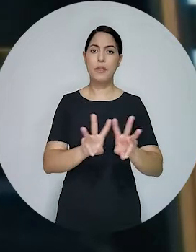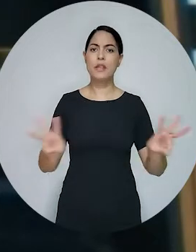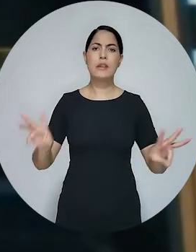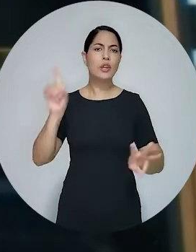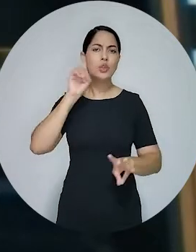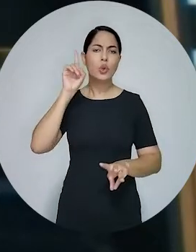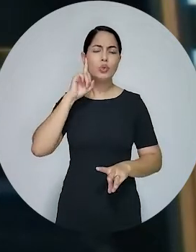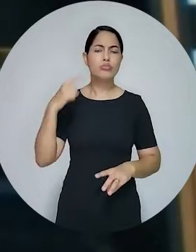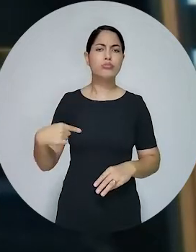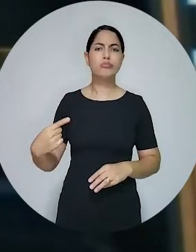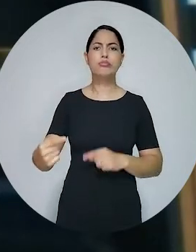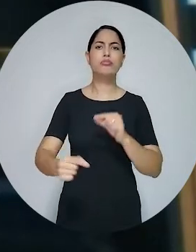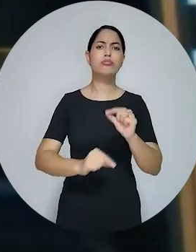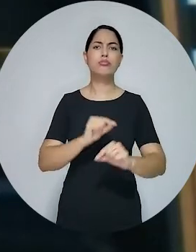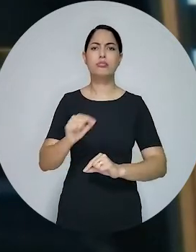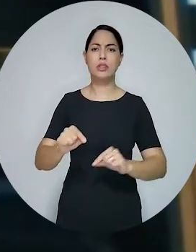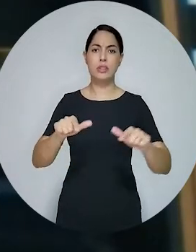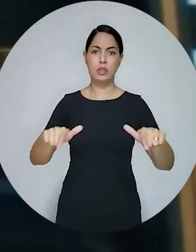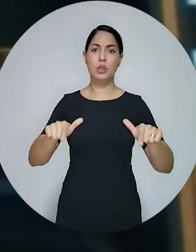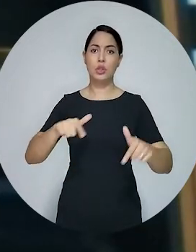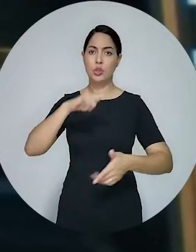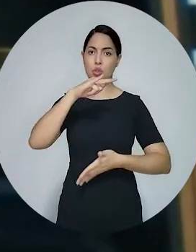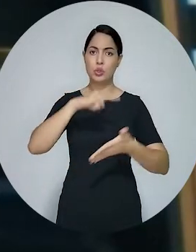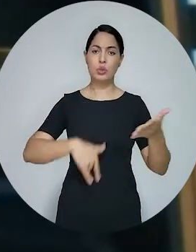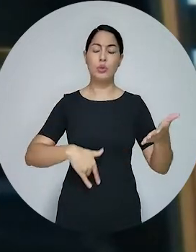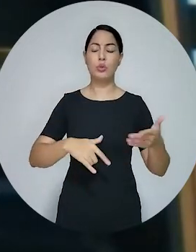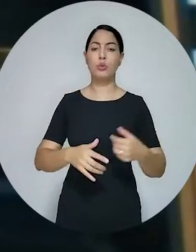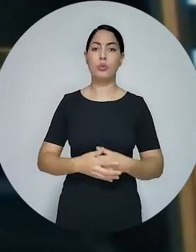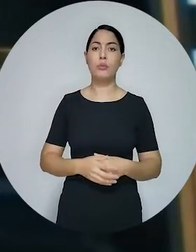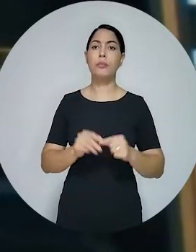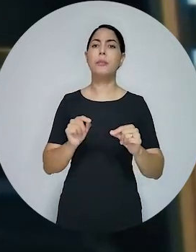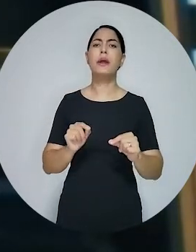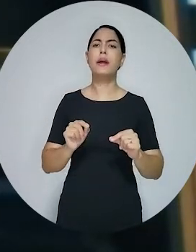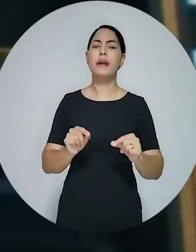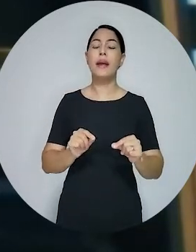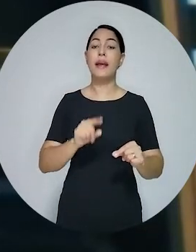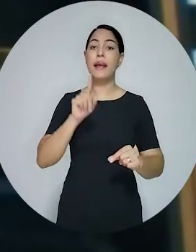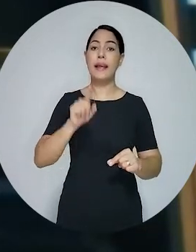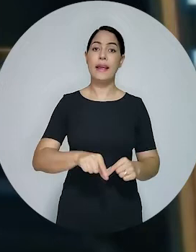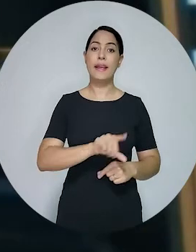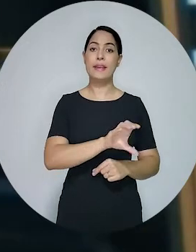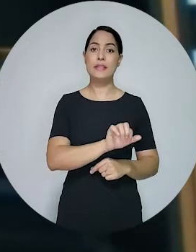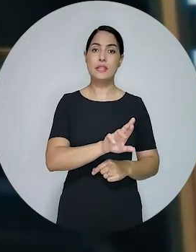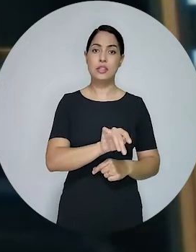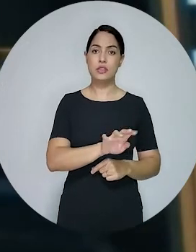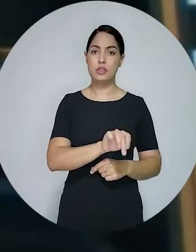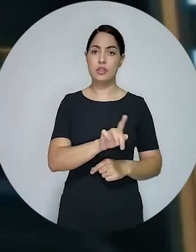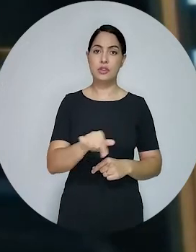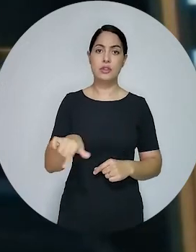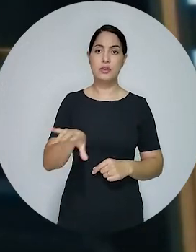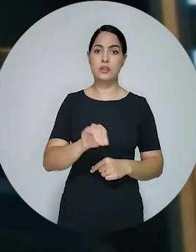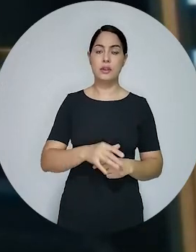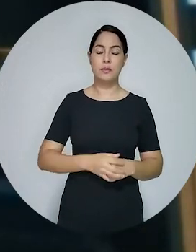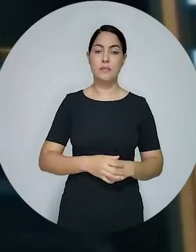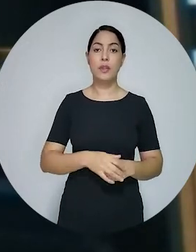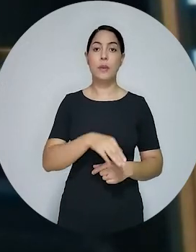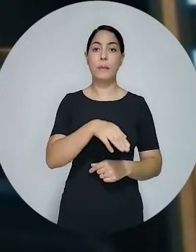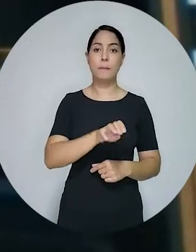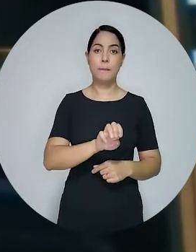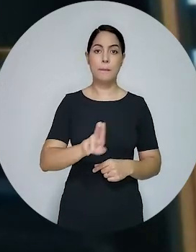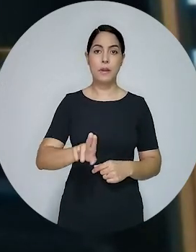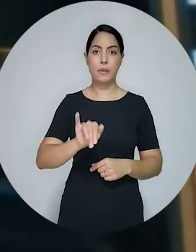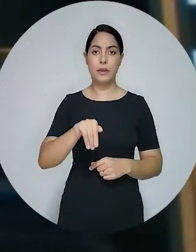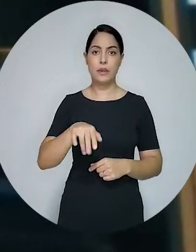site, já quase que diariamente, as certidões de indisponibilidade dos sistemas Meu INSS e INSS